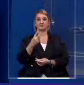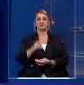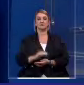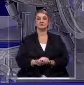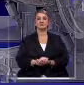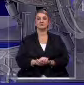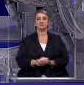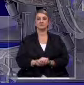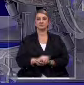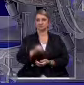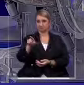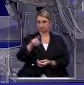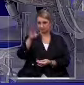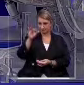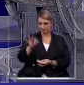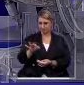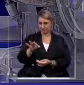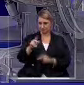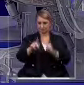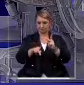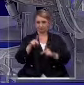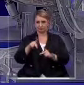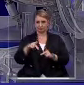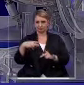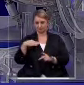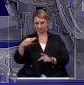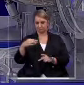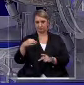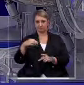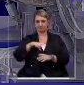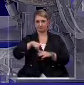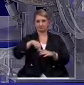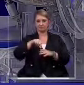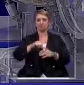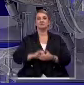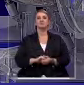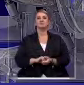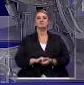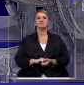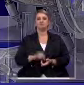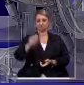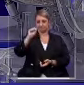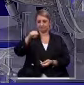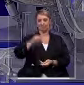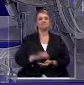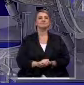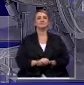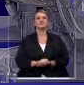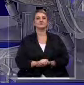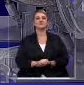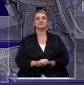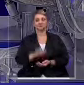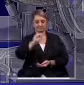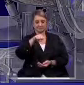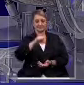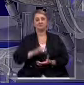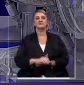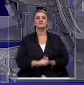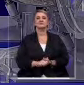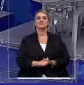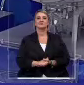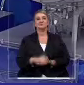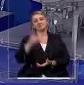42. Os senhores auditores populares confirmam os números sorteados na Quina? Sim, confirmo. Sim,